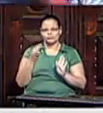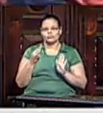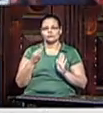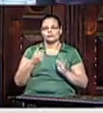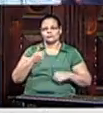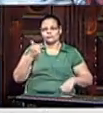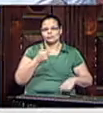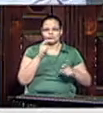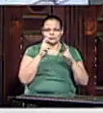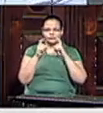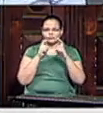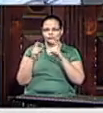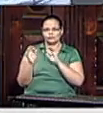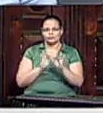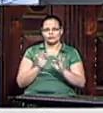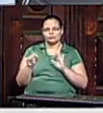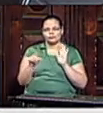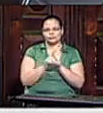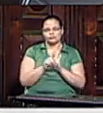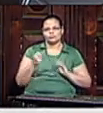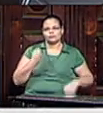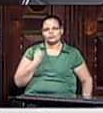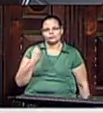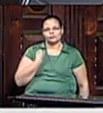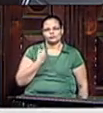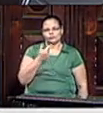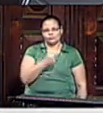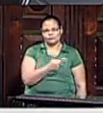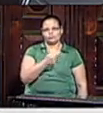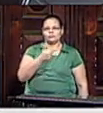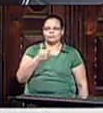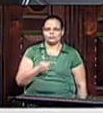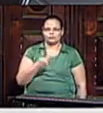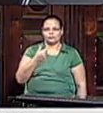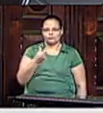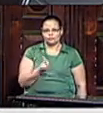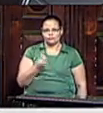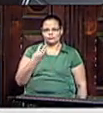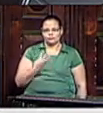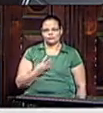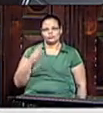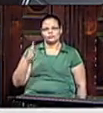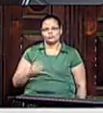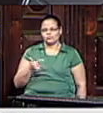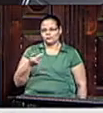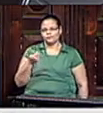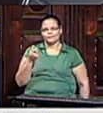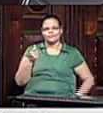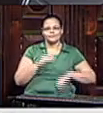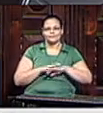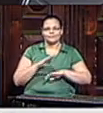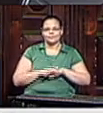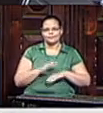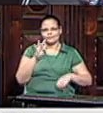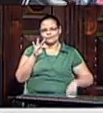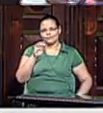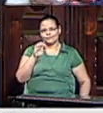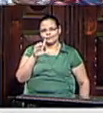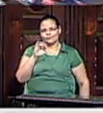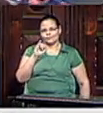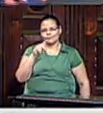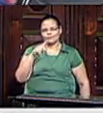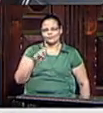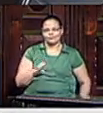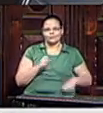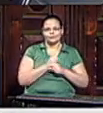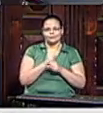Em segunda discussão, projeto de lei número 2264 de 2016, de autoria do deputado Felipe Soares, que declara o ano de 2017